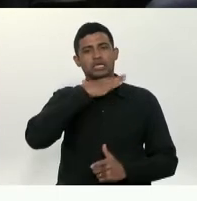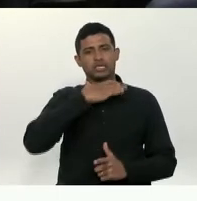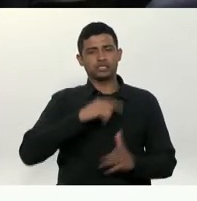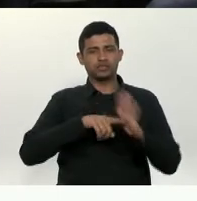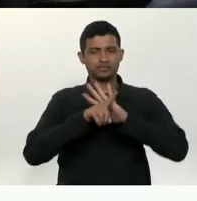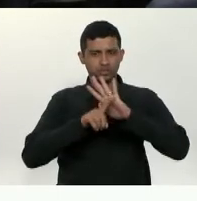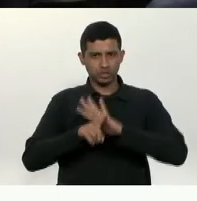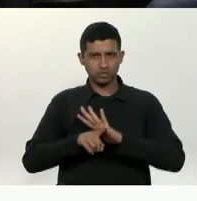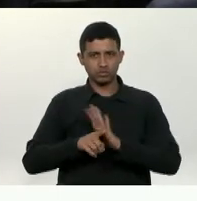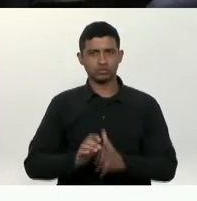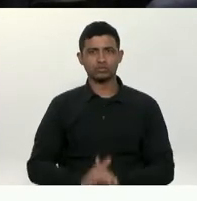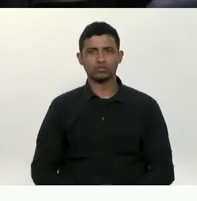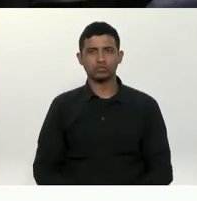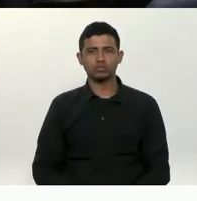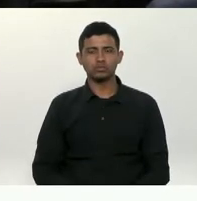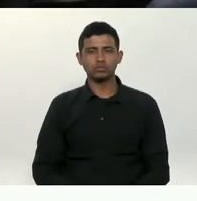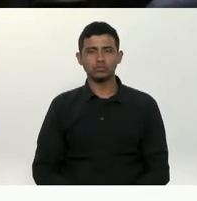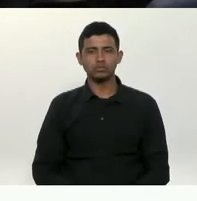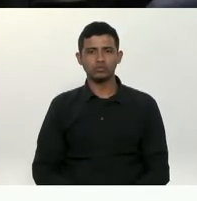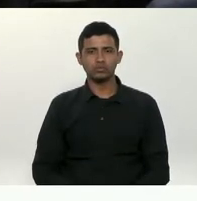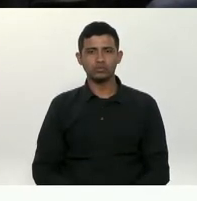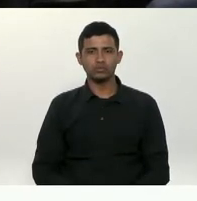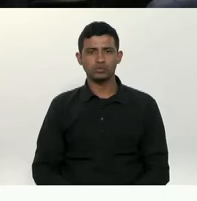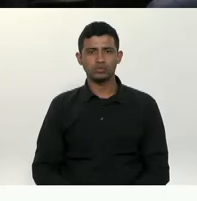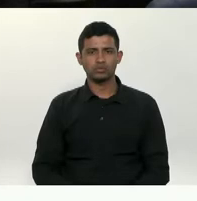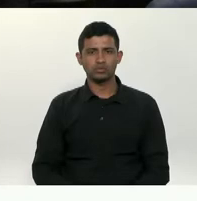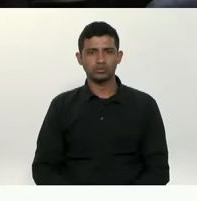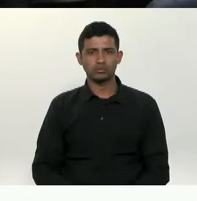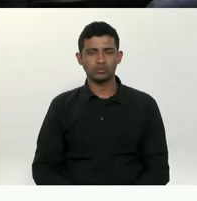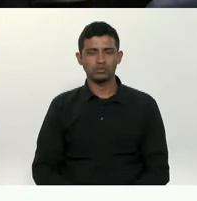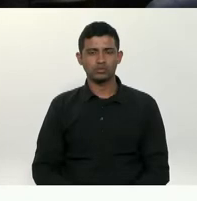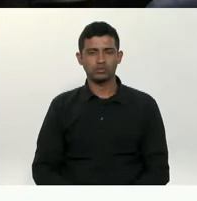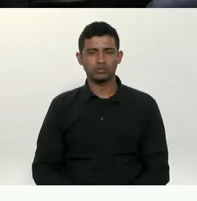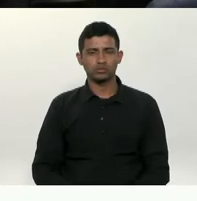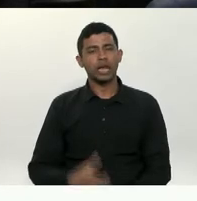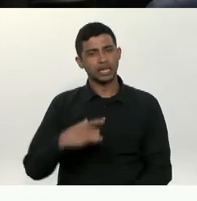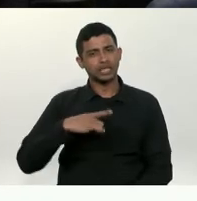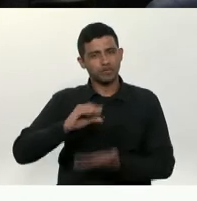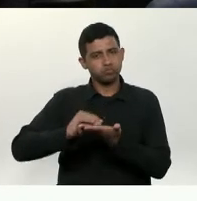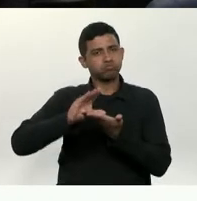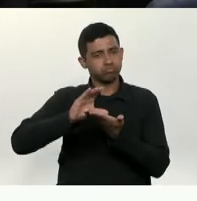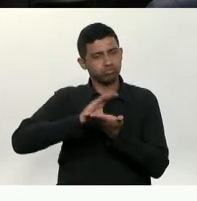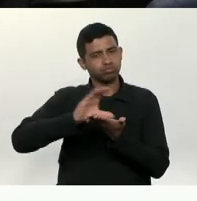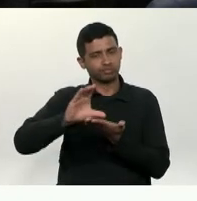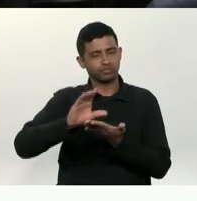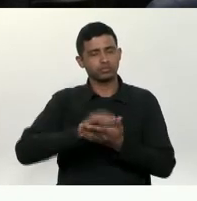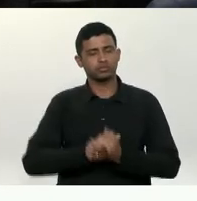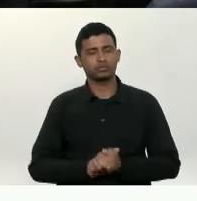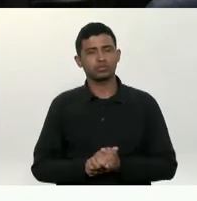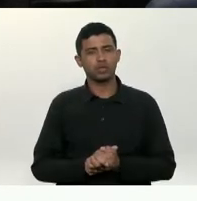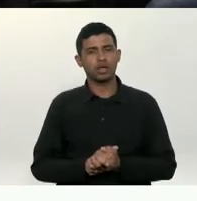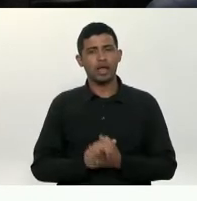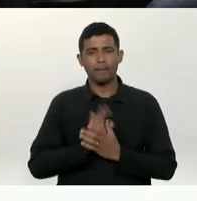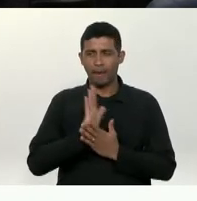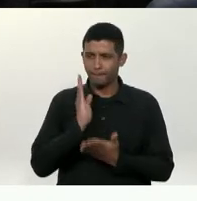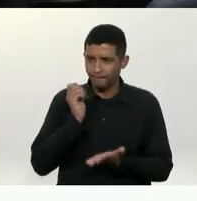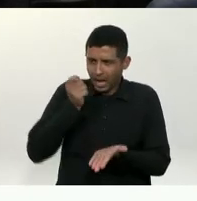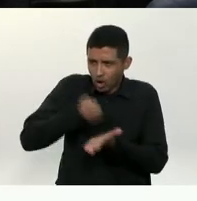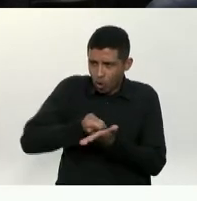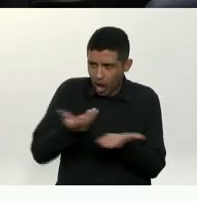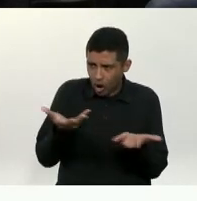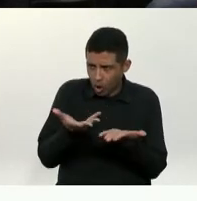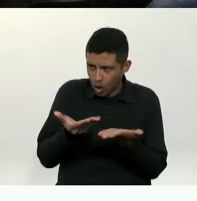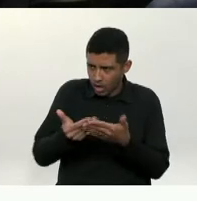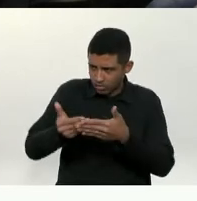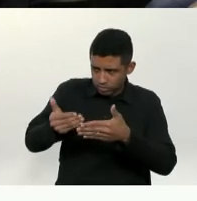compensatória? Na verdade, exatamente, a título do subinvestimento. É isso. Esse valor... Mas foram pagos agora, recente? Não,